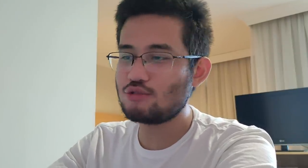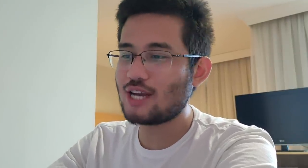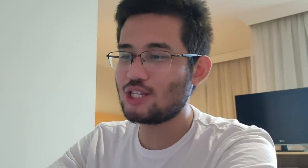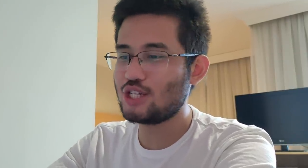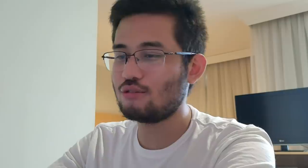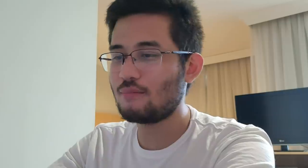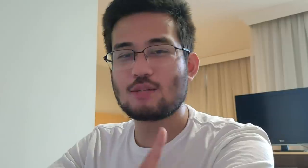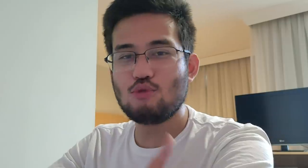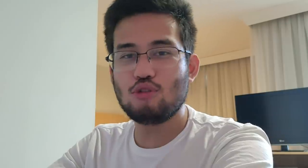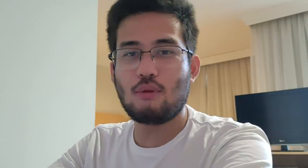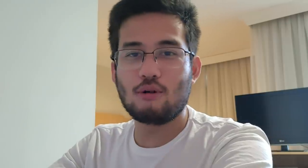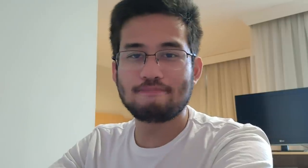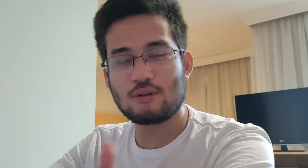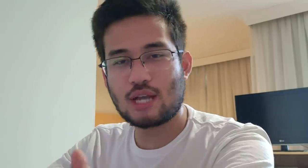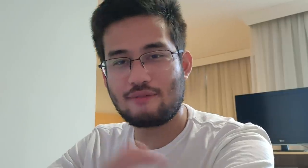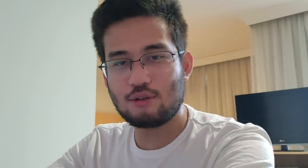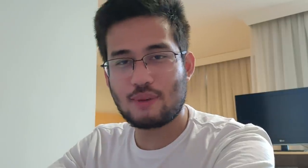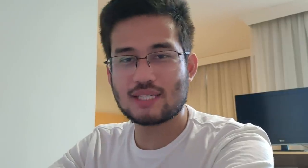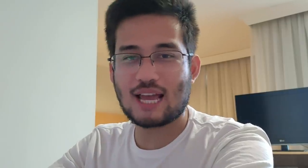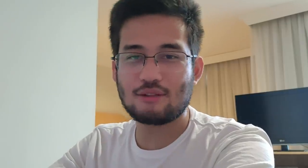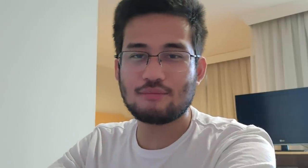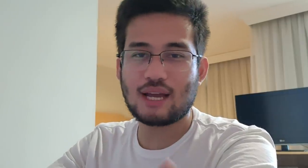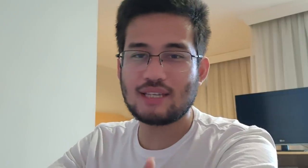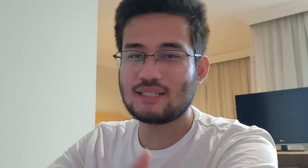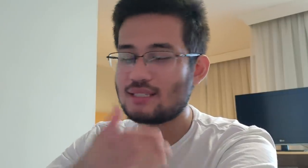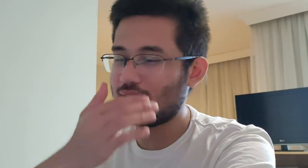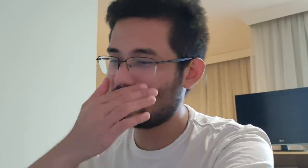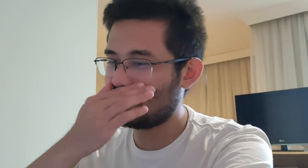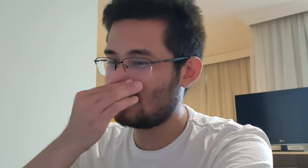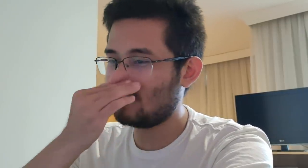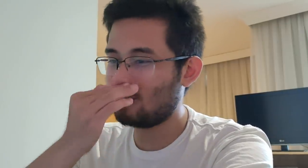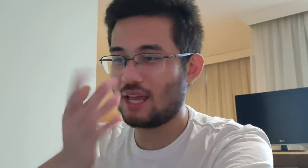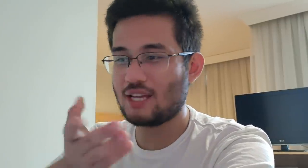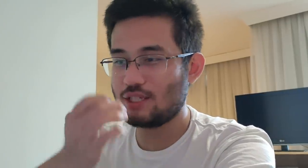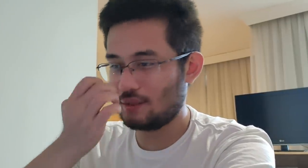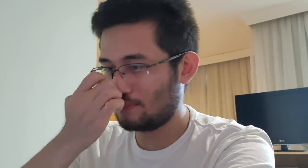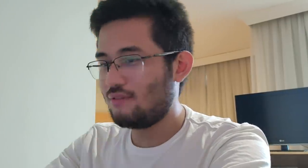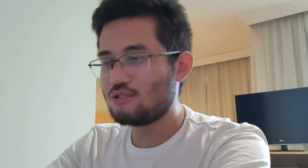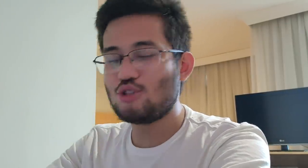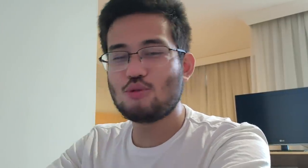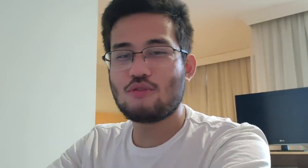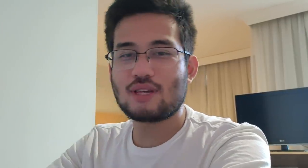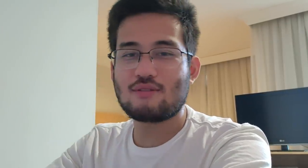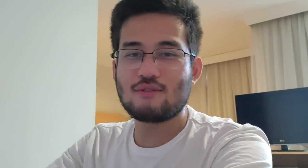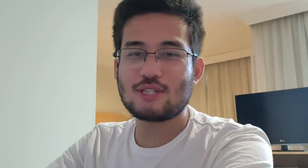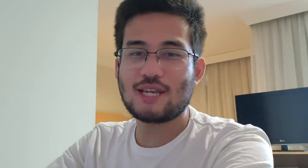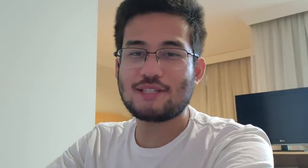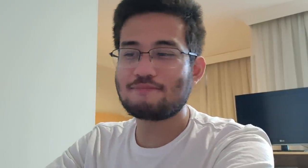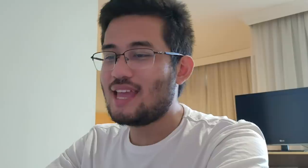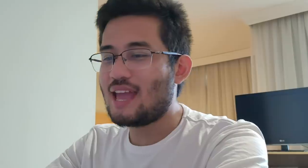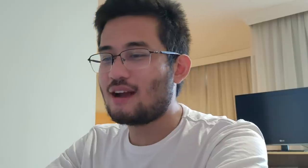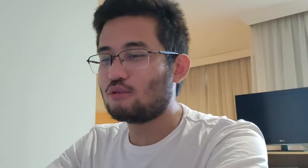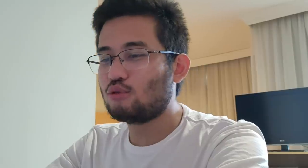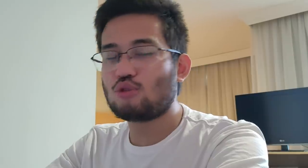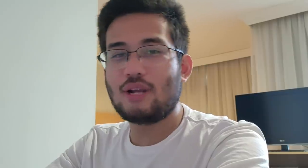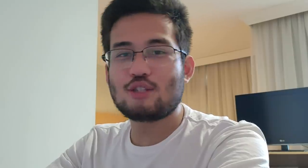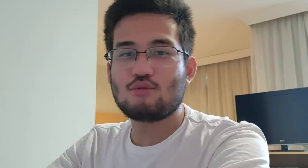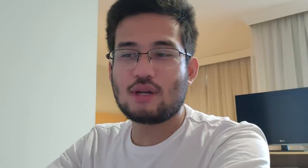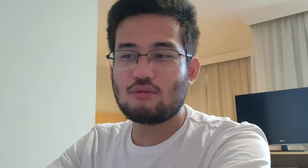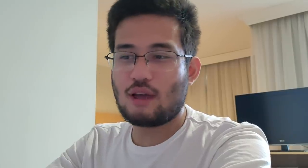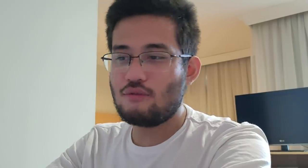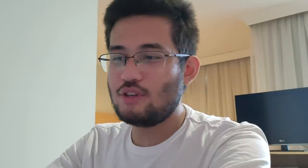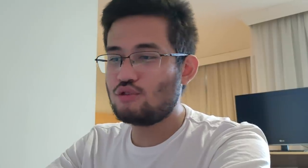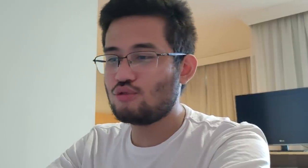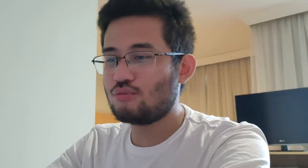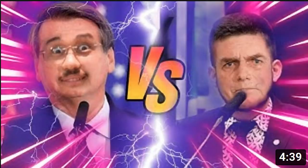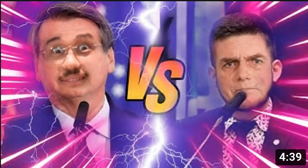de um vídeo já antigo, mas muito bom. Eu já vi no passado, mas eu vou reagir vendo de novo aqui com vocês, que é do